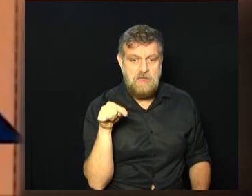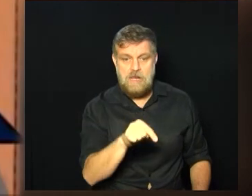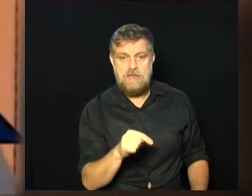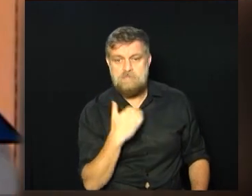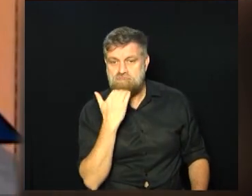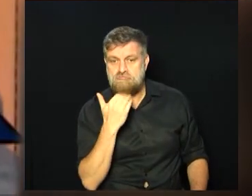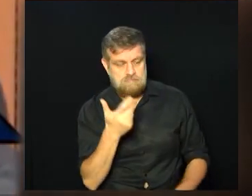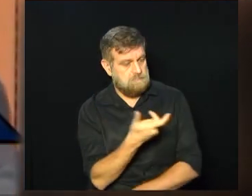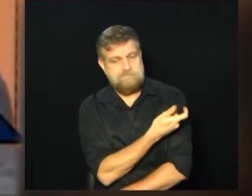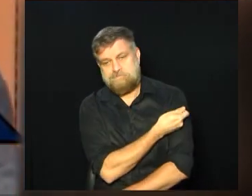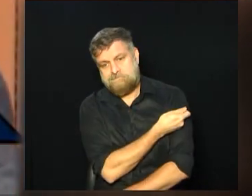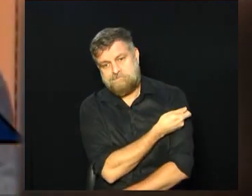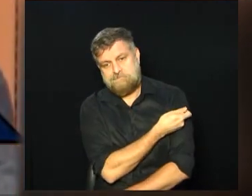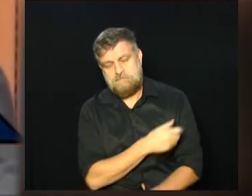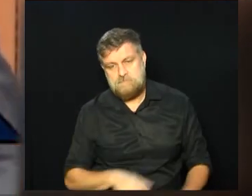estão vacinados.